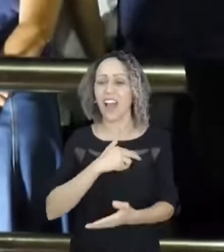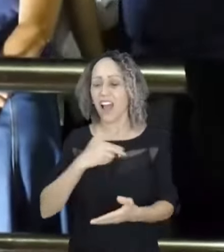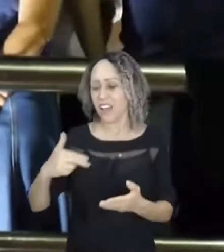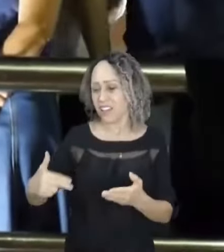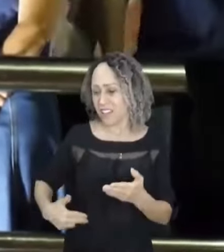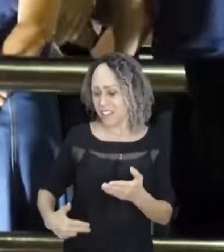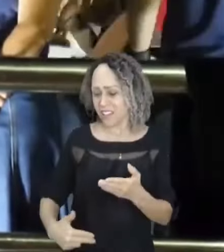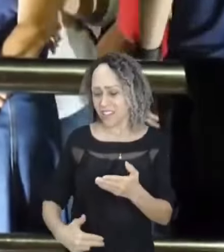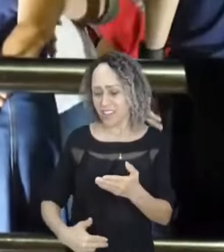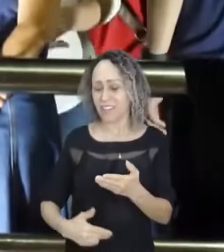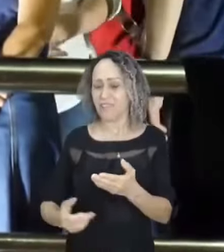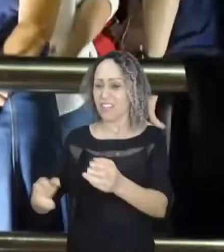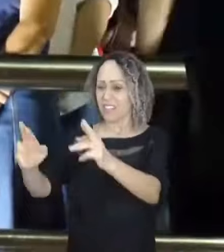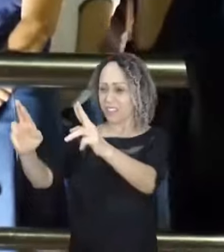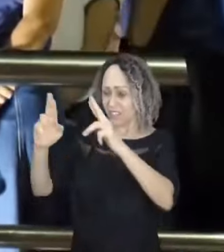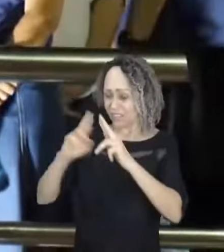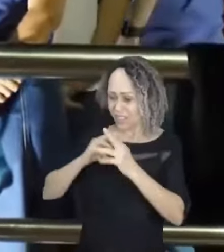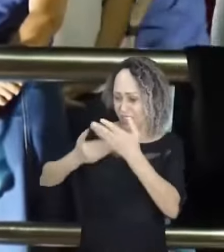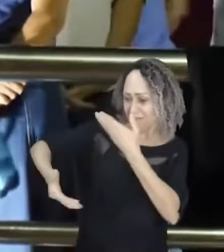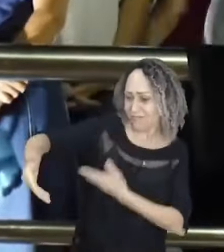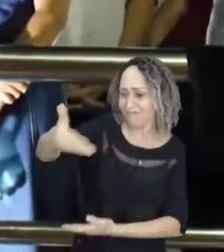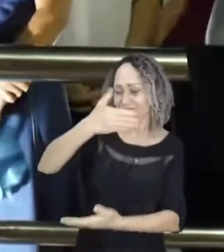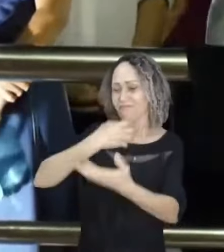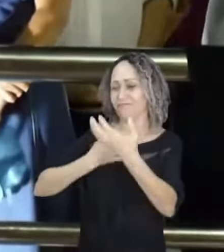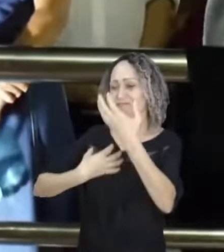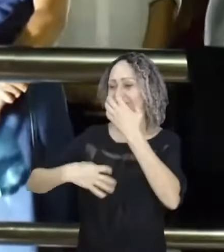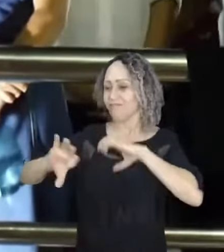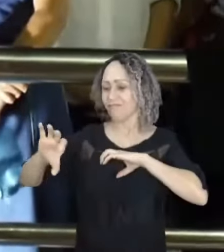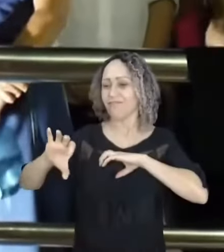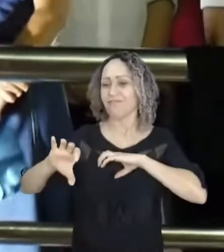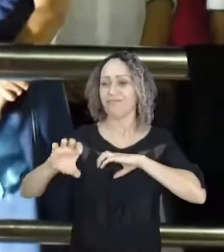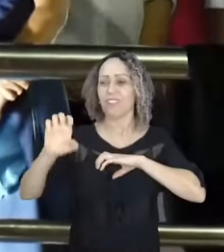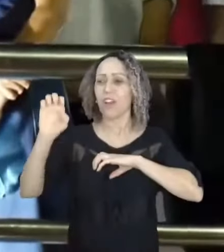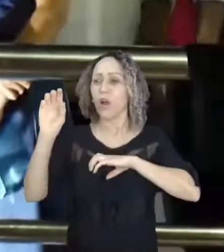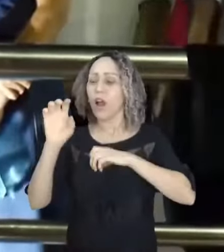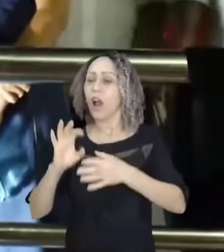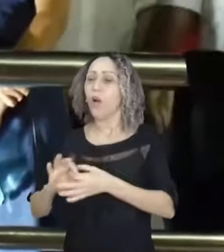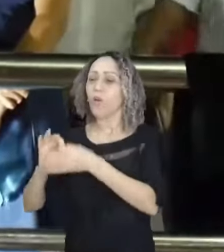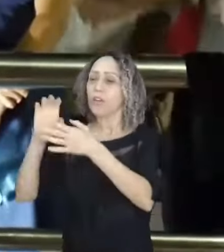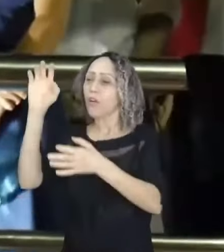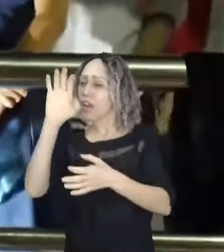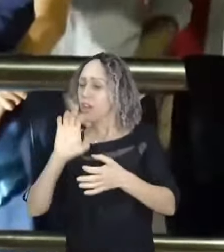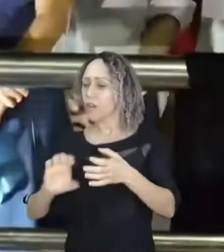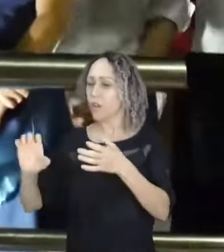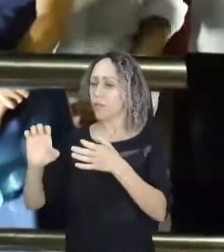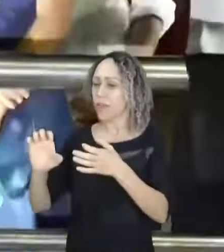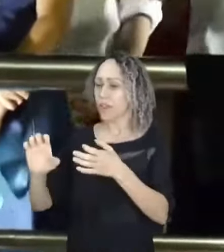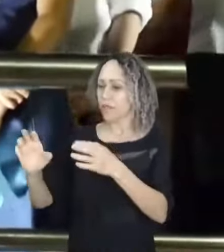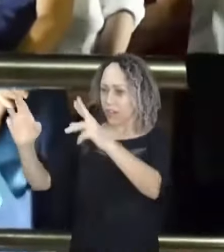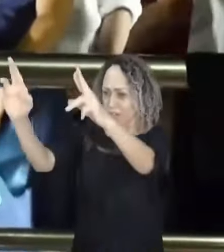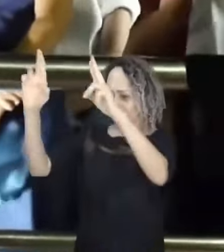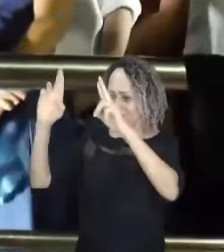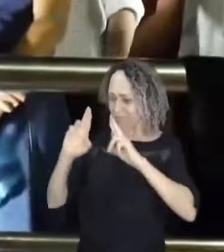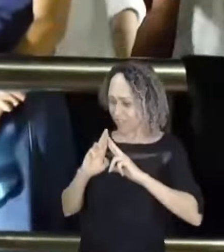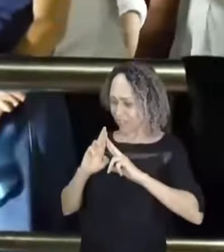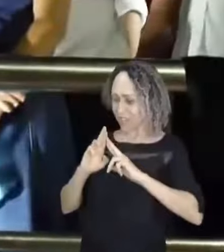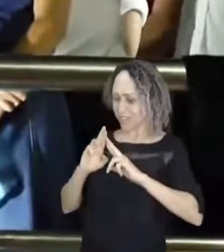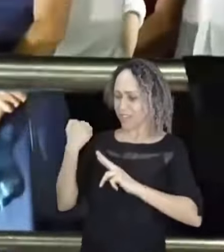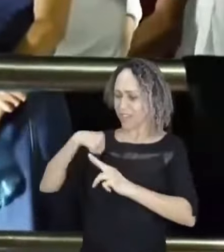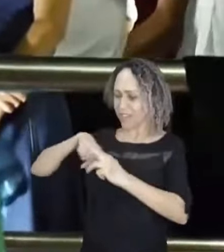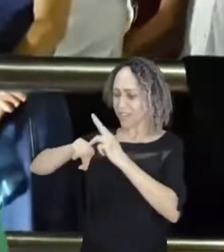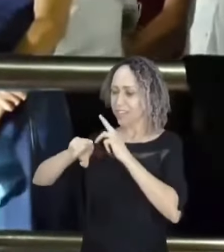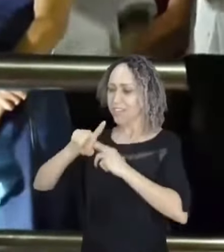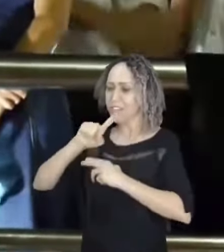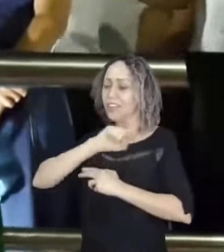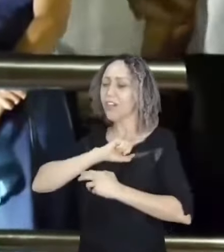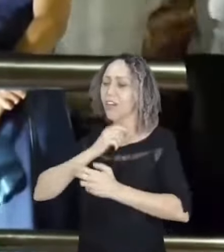China. A gente vai respeitar a União Europeia e eles vão nos respeitar, porque o Brasil é um país que não tem